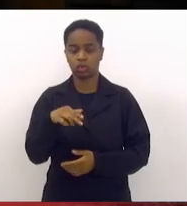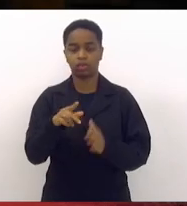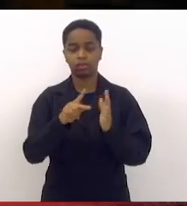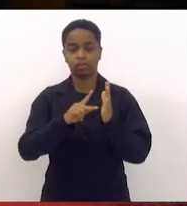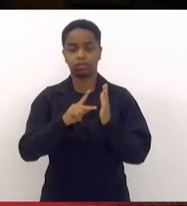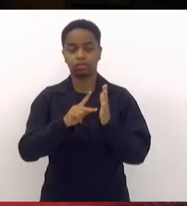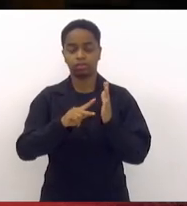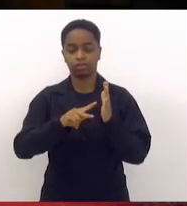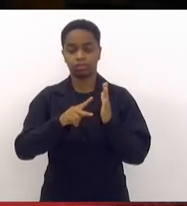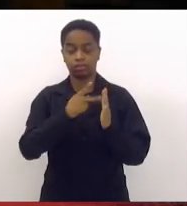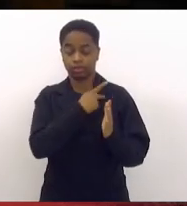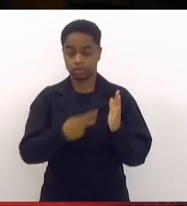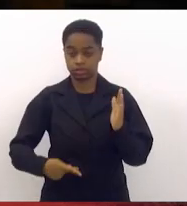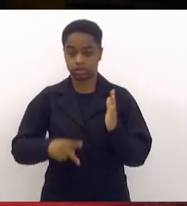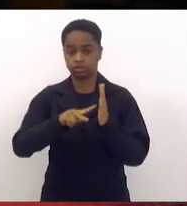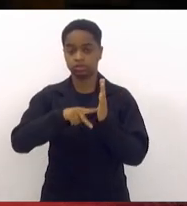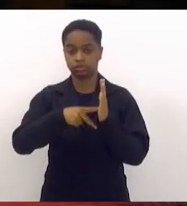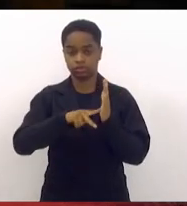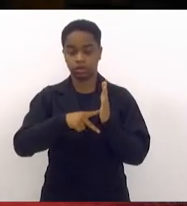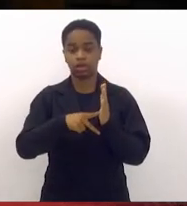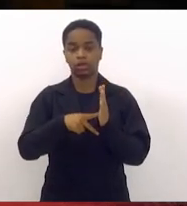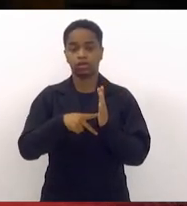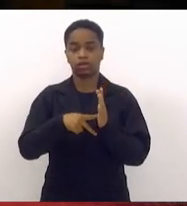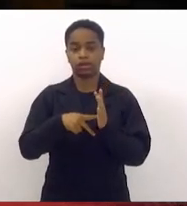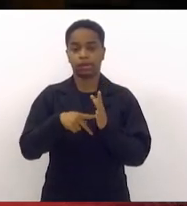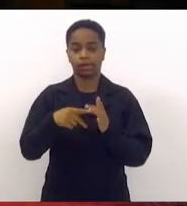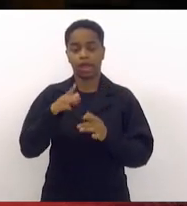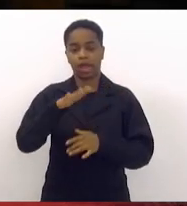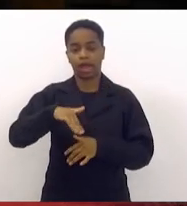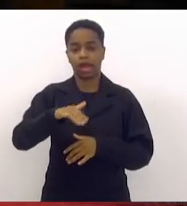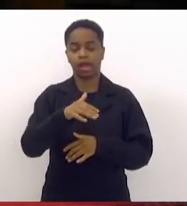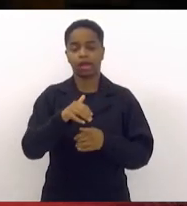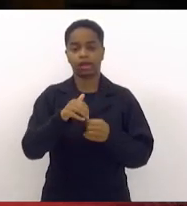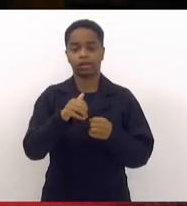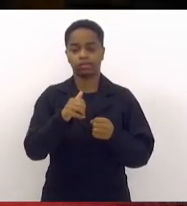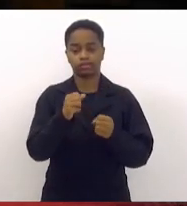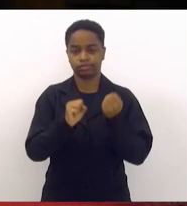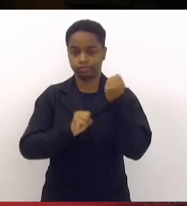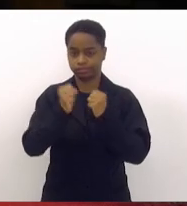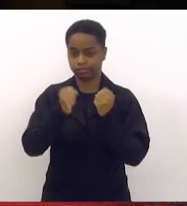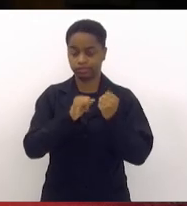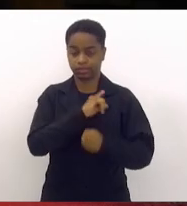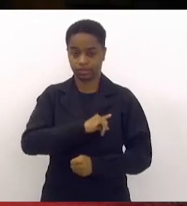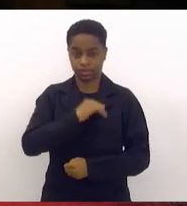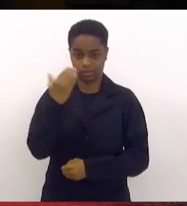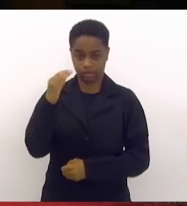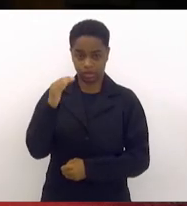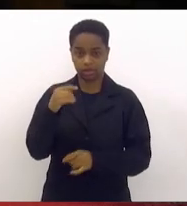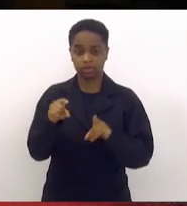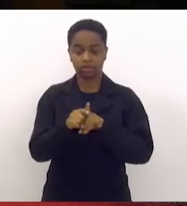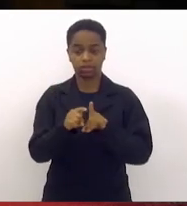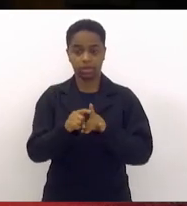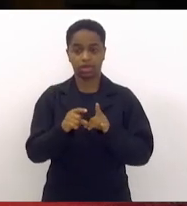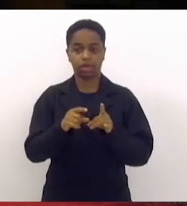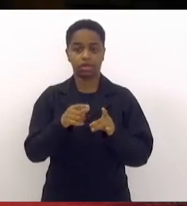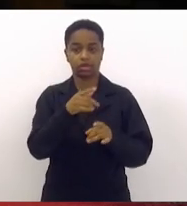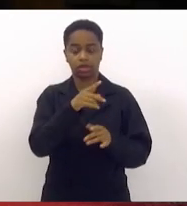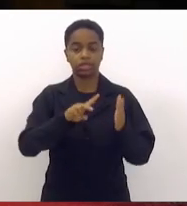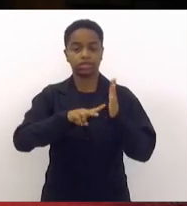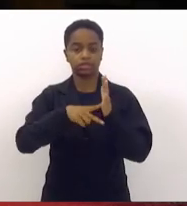metalúrgicos de Niterói Itaboraí a presença do Senor olp Alves presidente do Sindicato dos